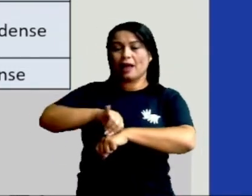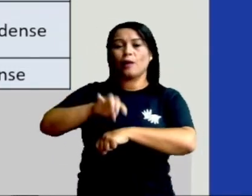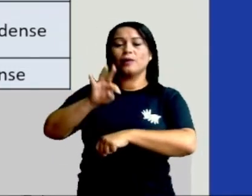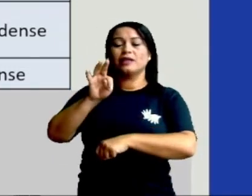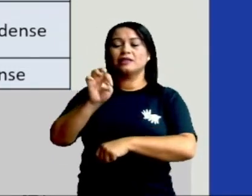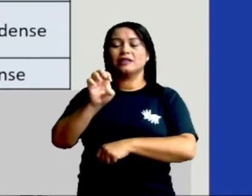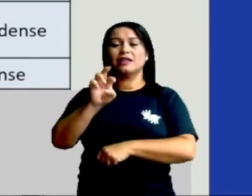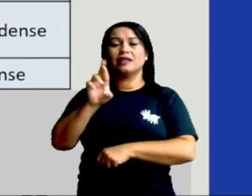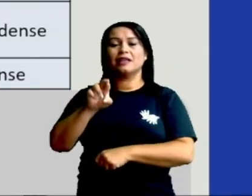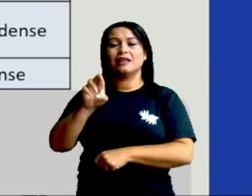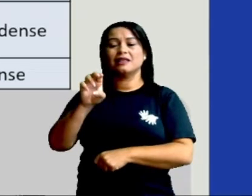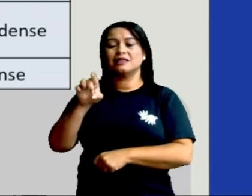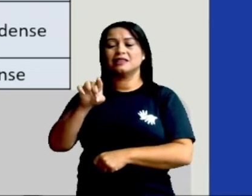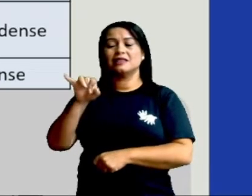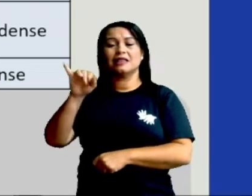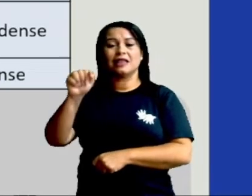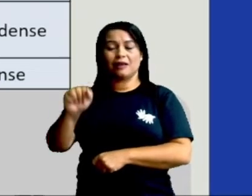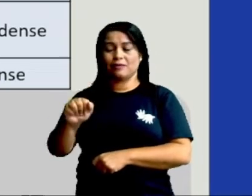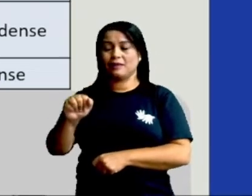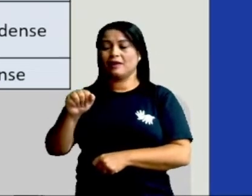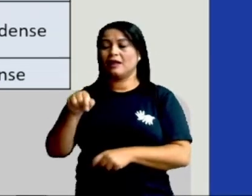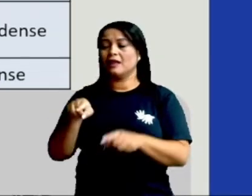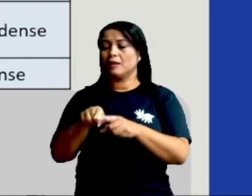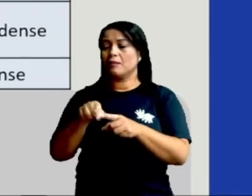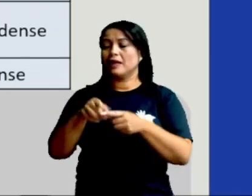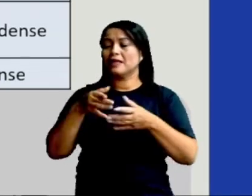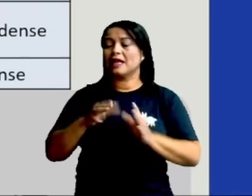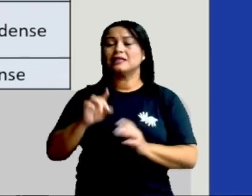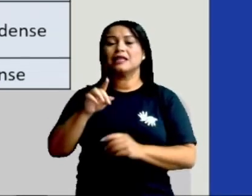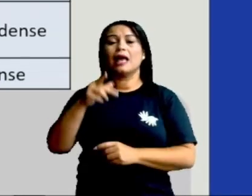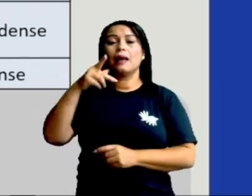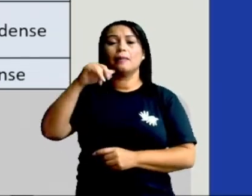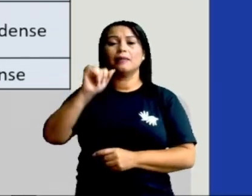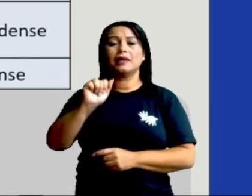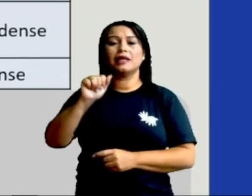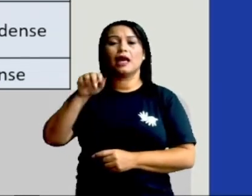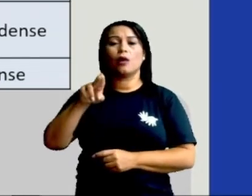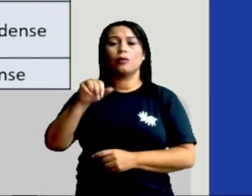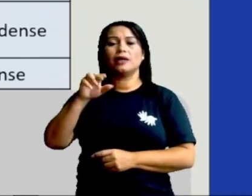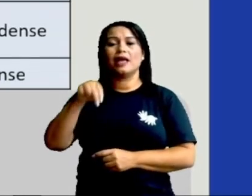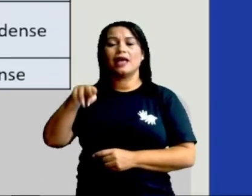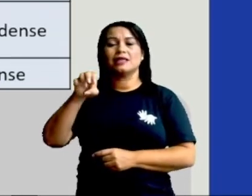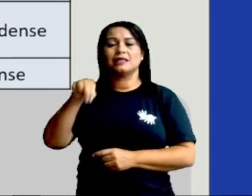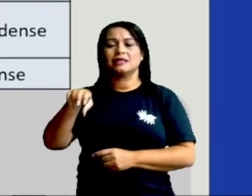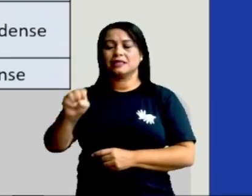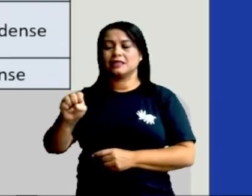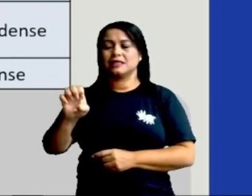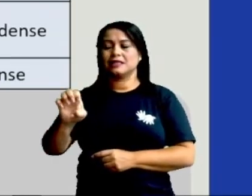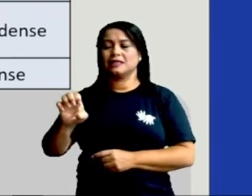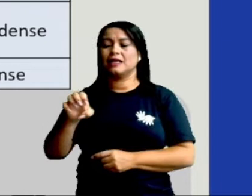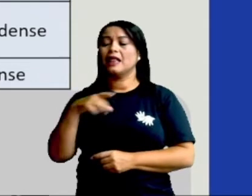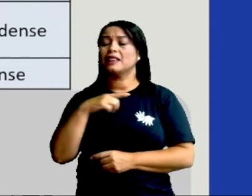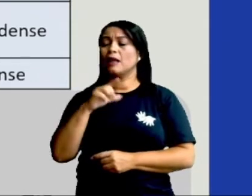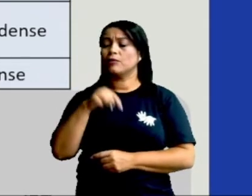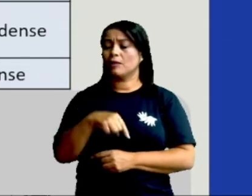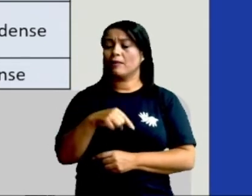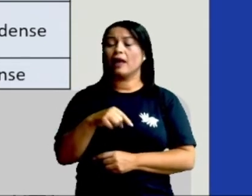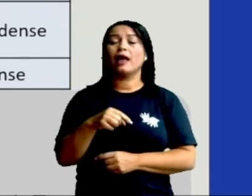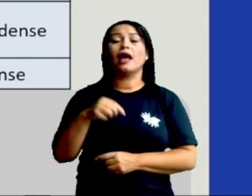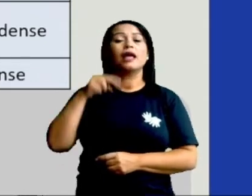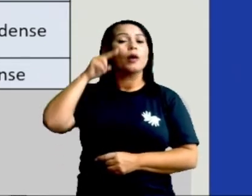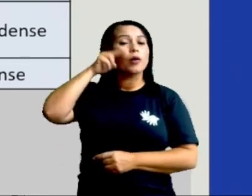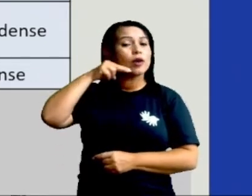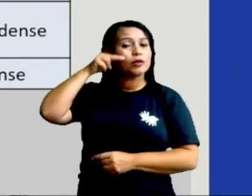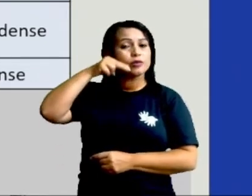chama-se Teresina e nascidos lá é piauiense e nós temos aqui o Rio